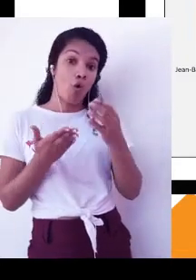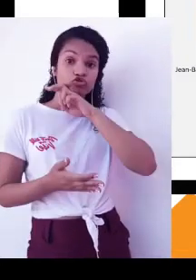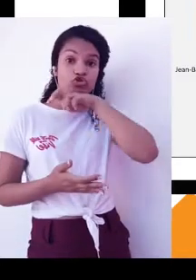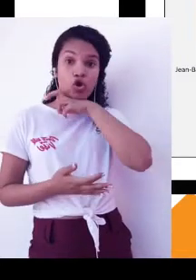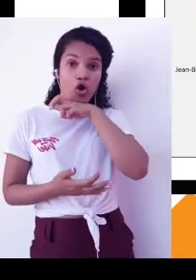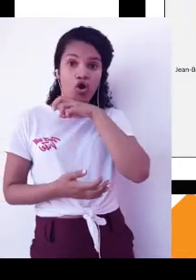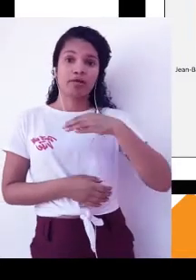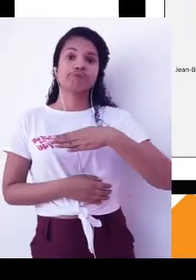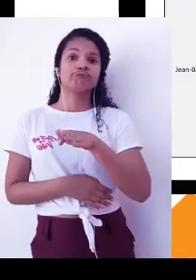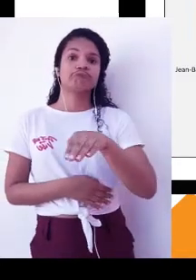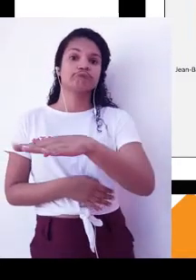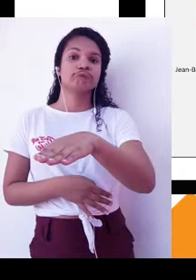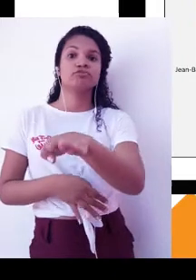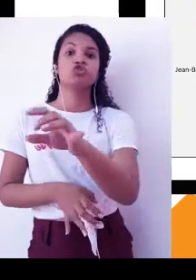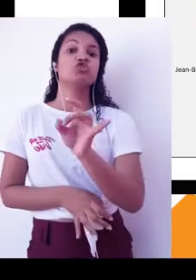possuem patas.